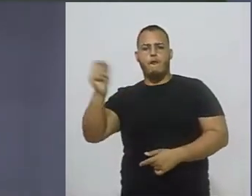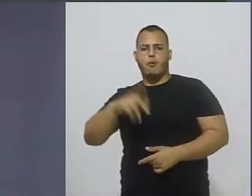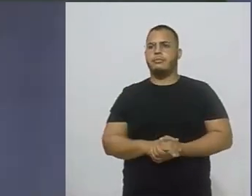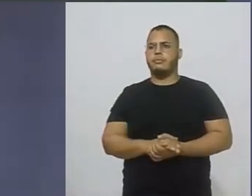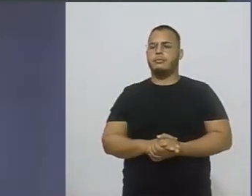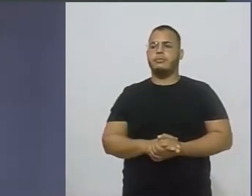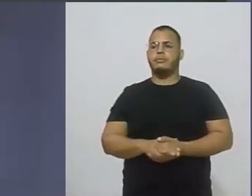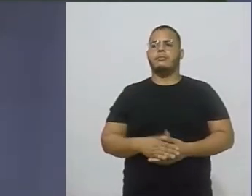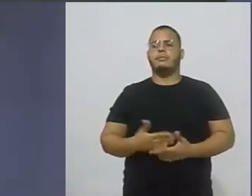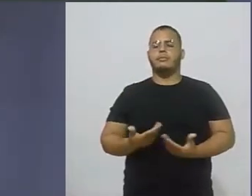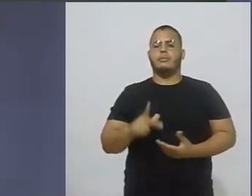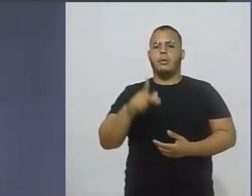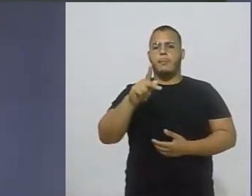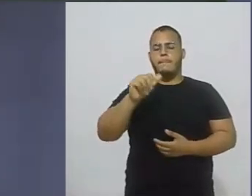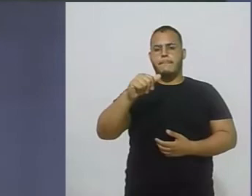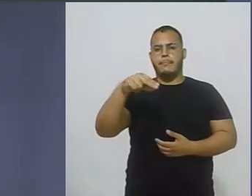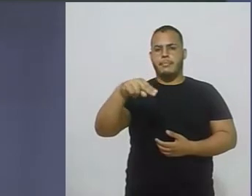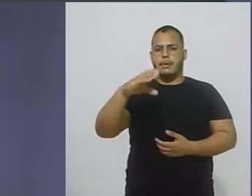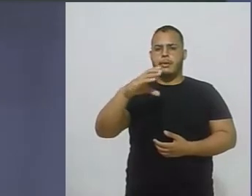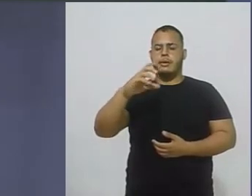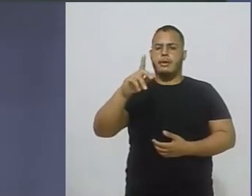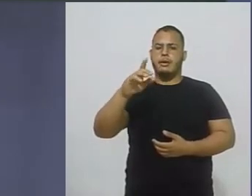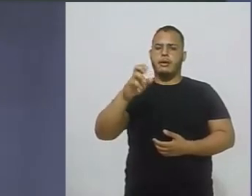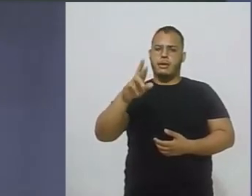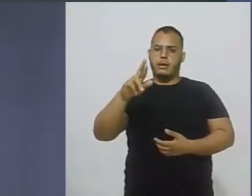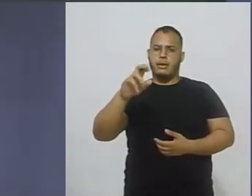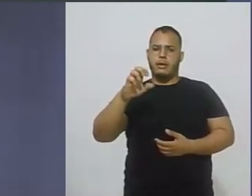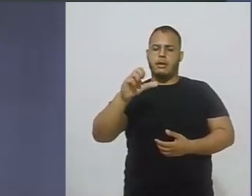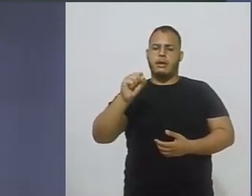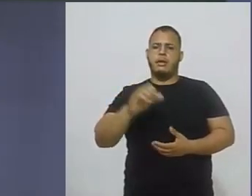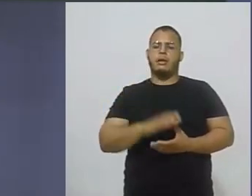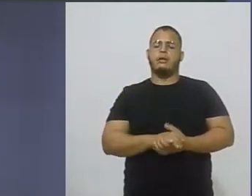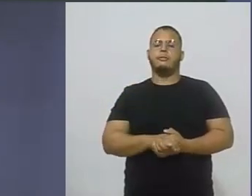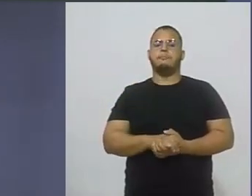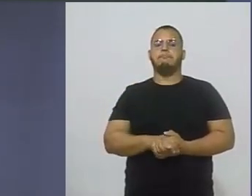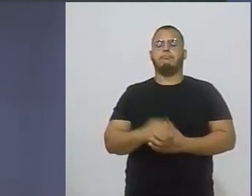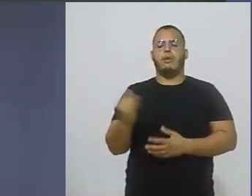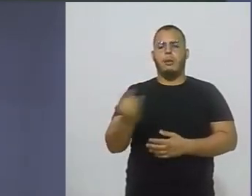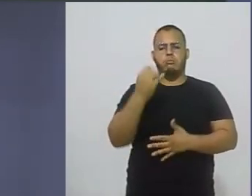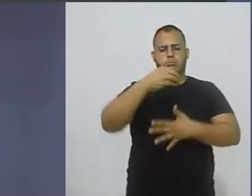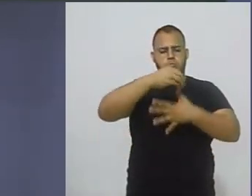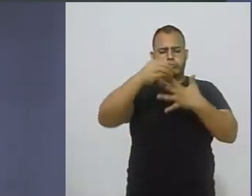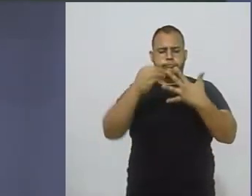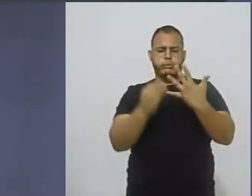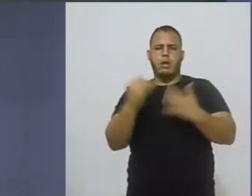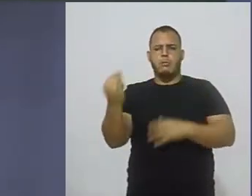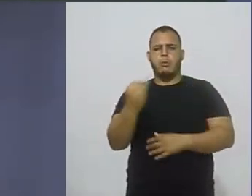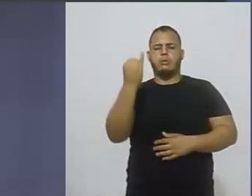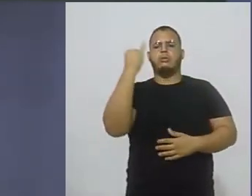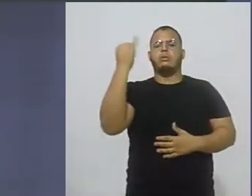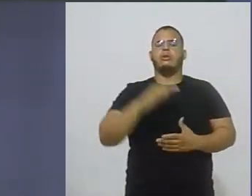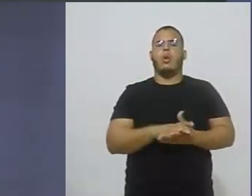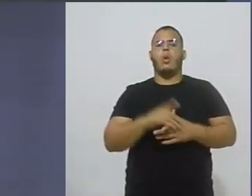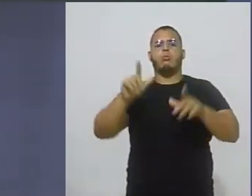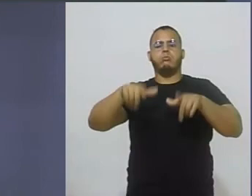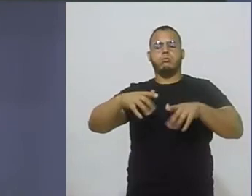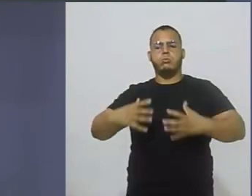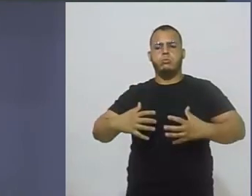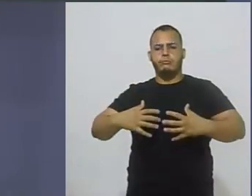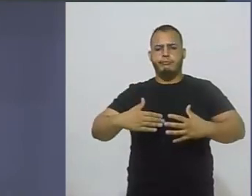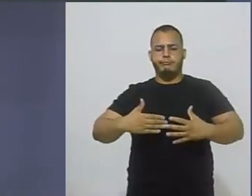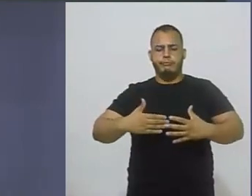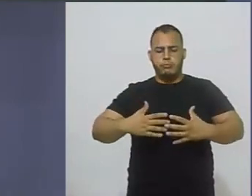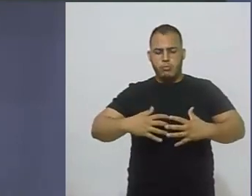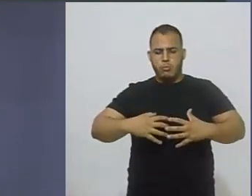certo? O pâncreas, ele é uma glândula importantíssima no nosso corpo, certo? Ele vai estar aí localizado por trás do